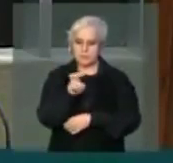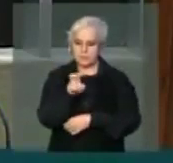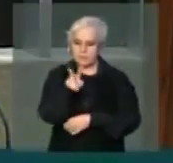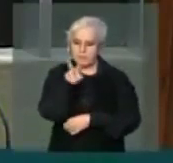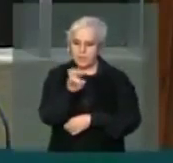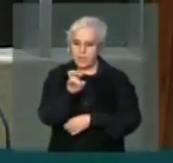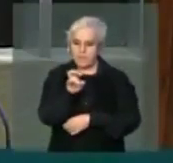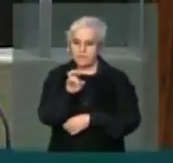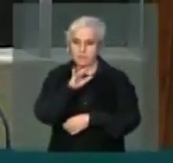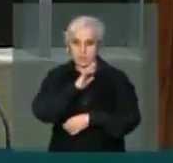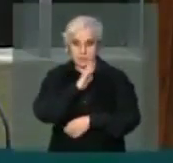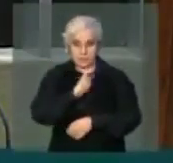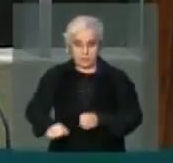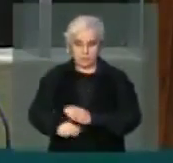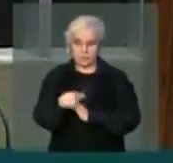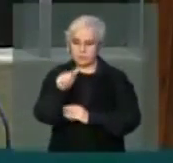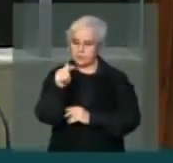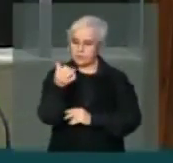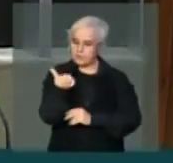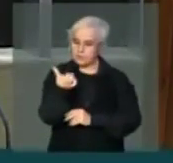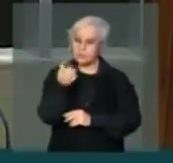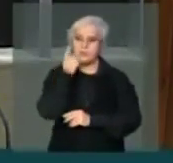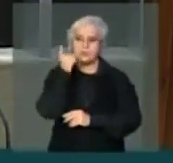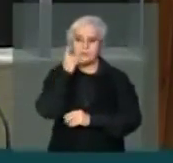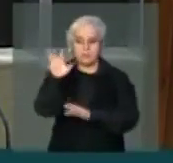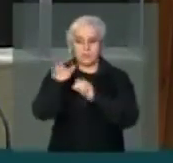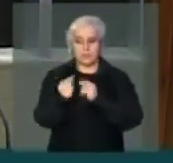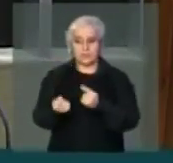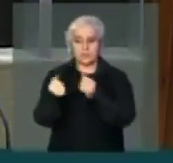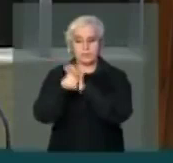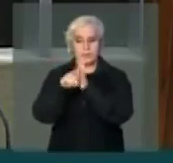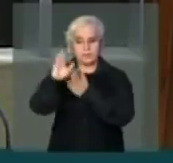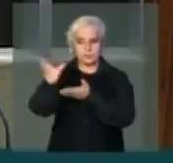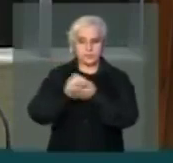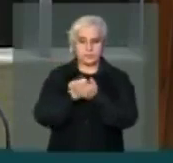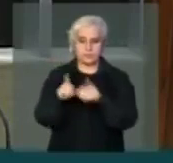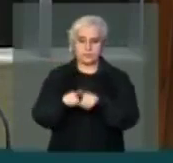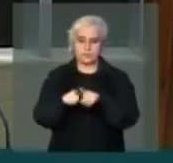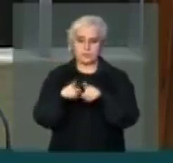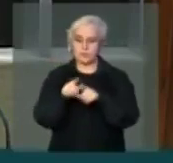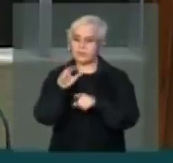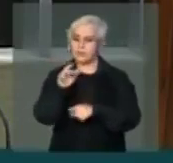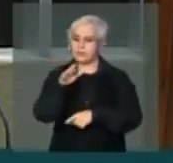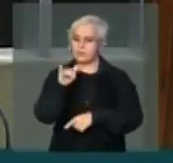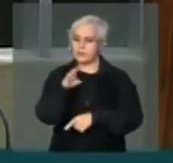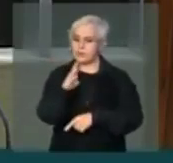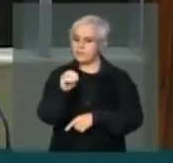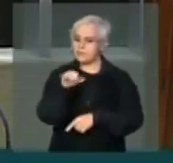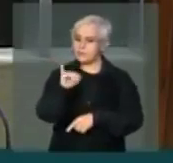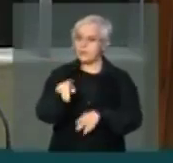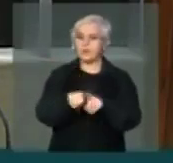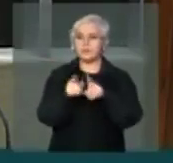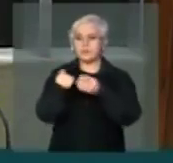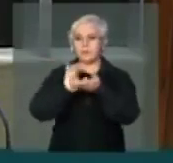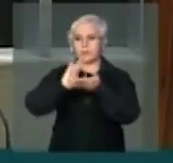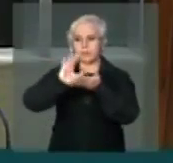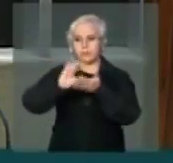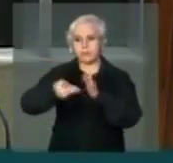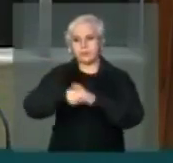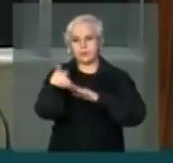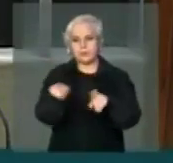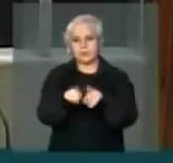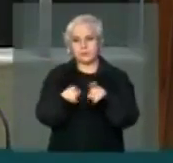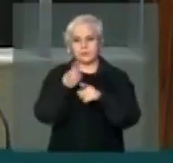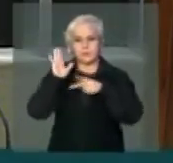cerveja, 76 deputados, aliás, com o que a Friboi andou distribuindo de doações de campanha, inclusive para os